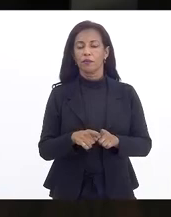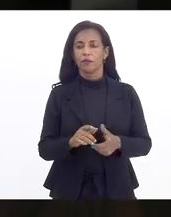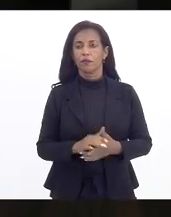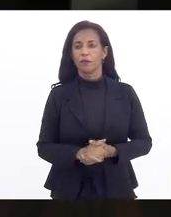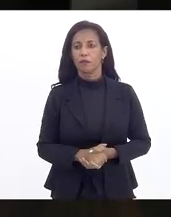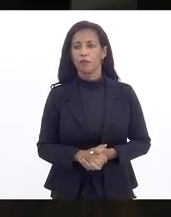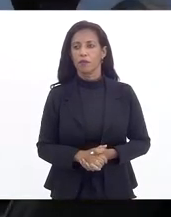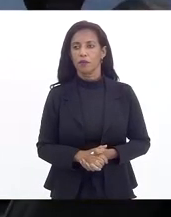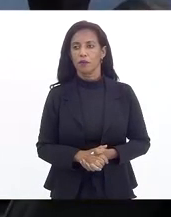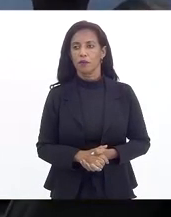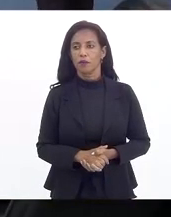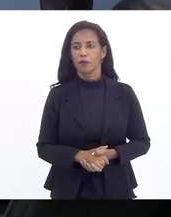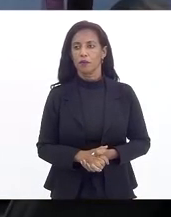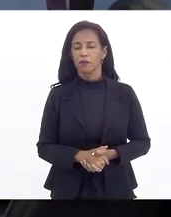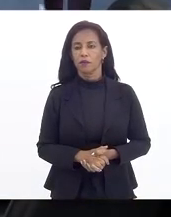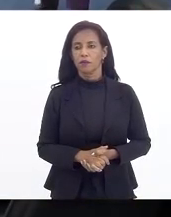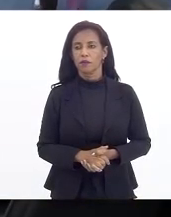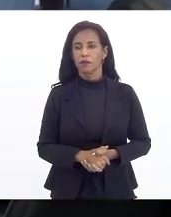Rocha.